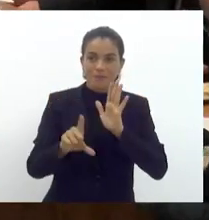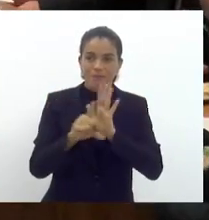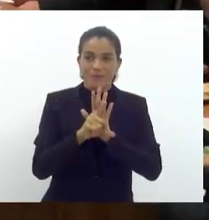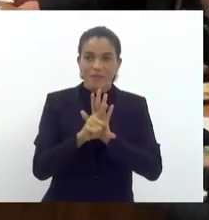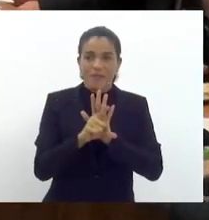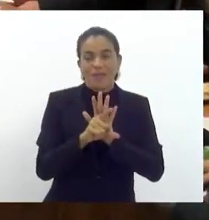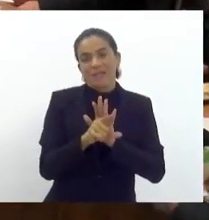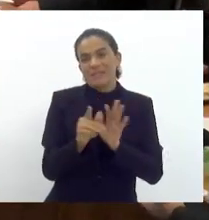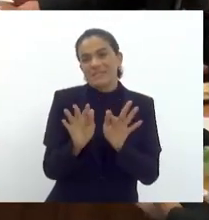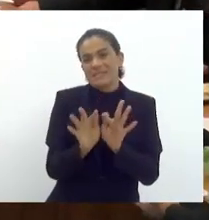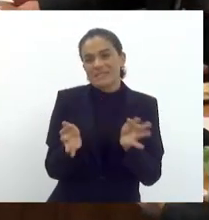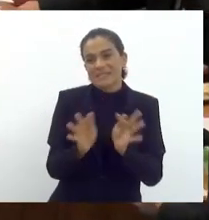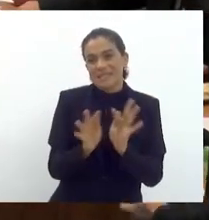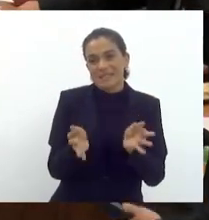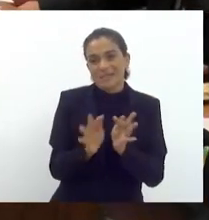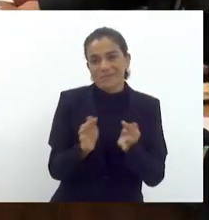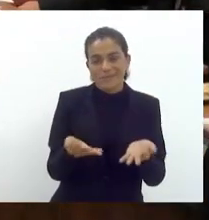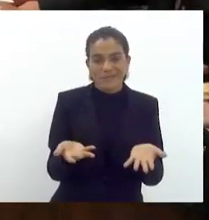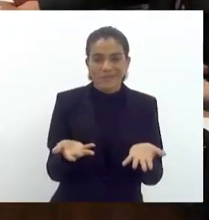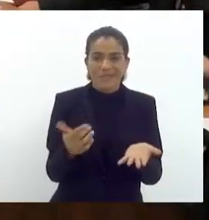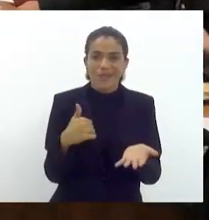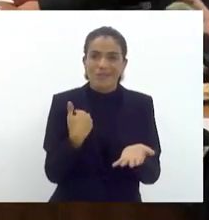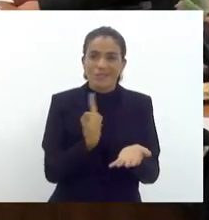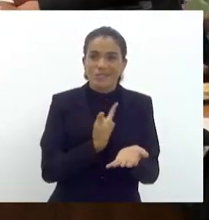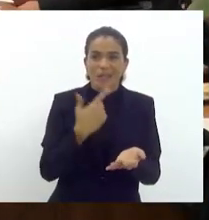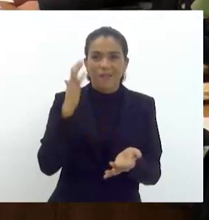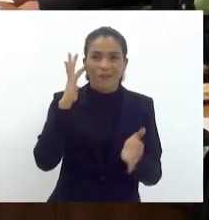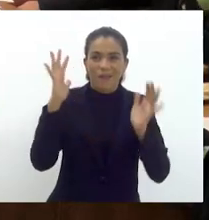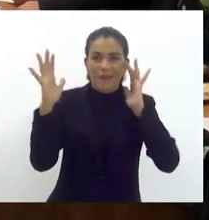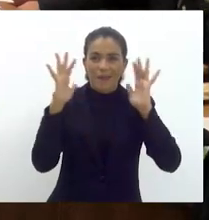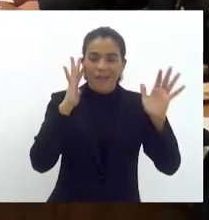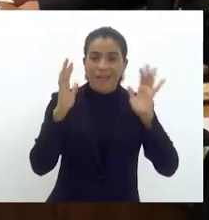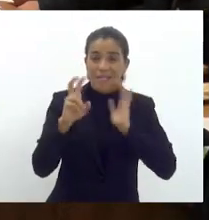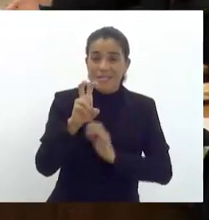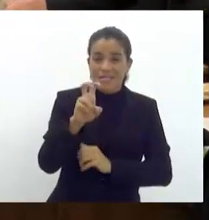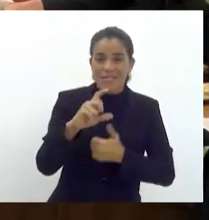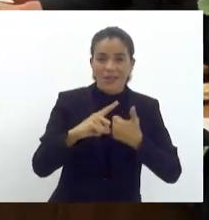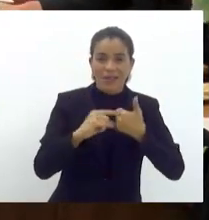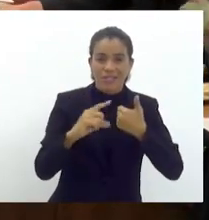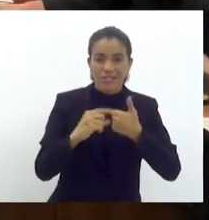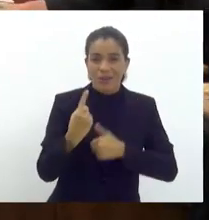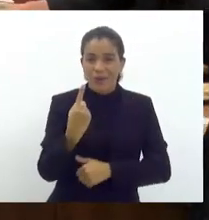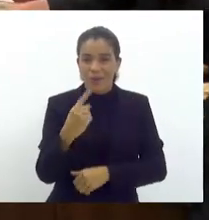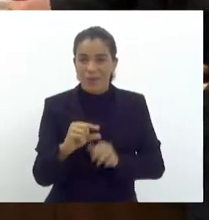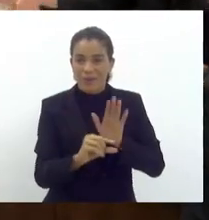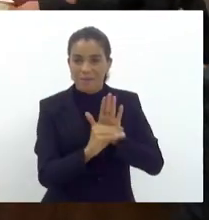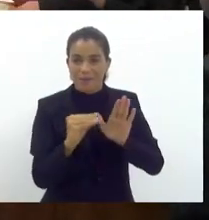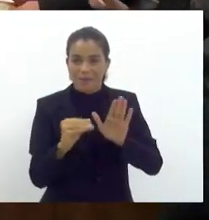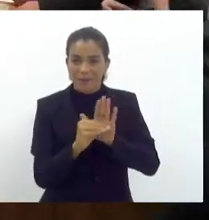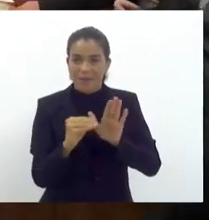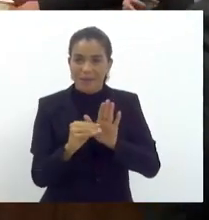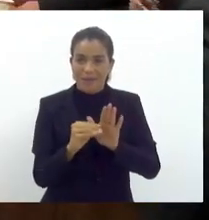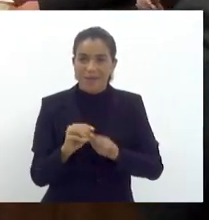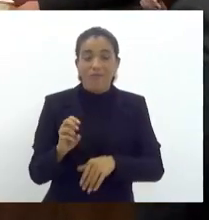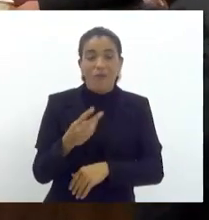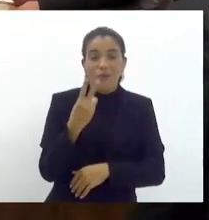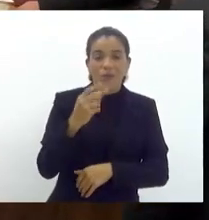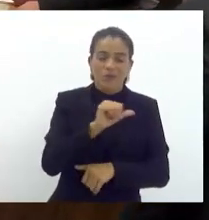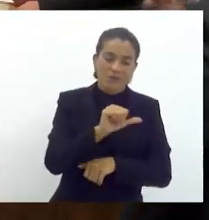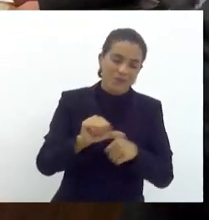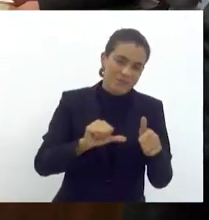coisas simples Então se a gente for pensar que são cinco artigos e uma ementa e foram duas